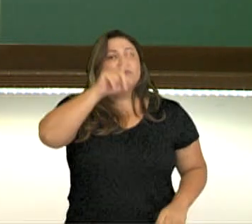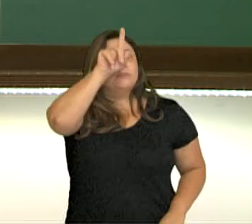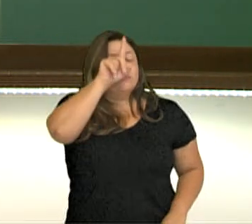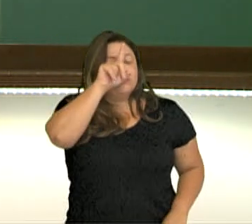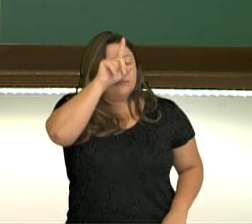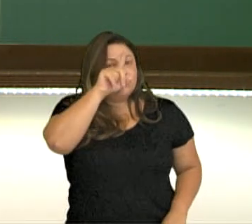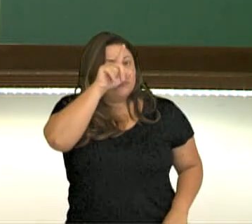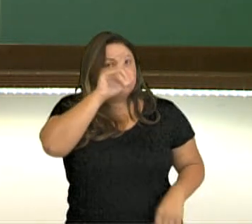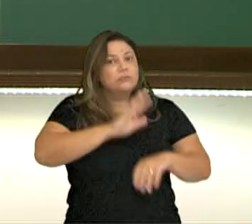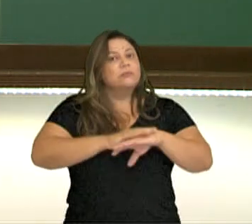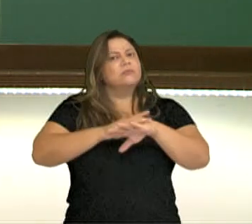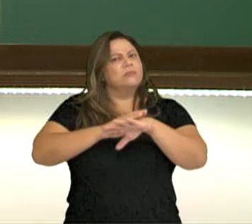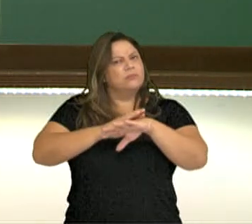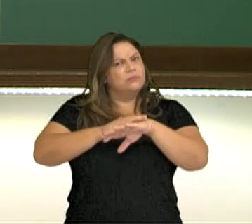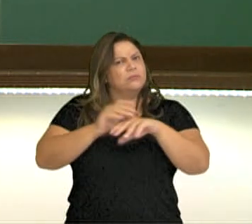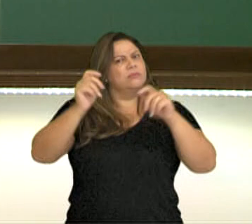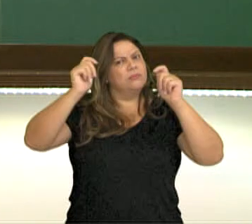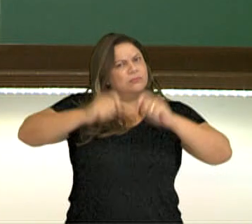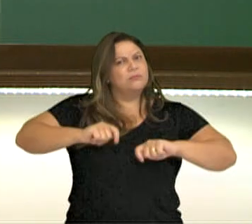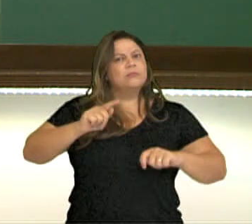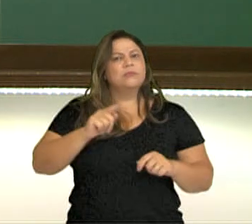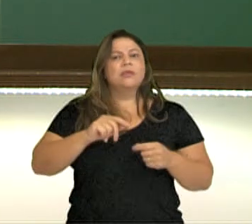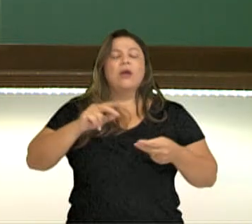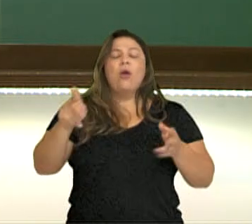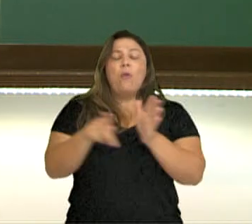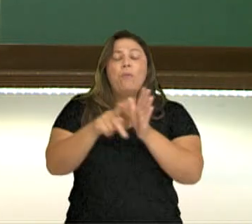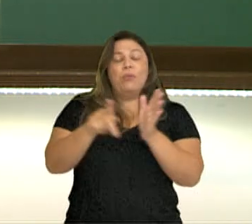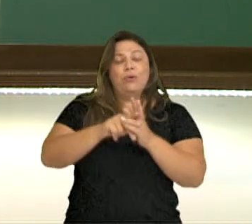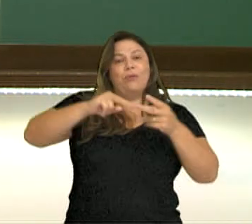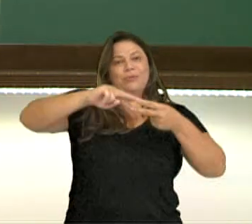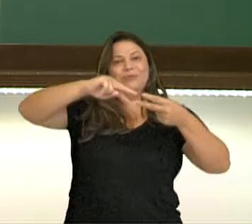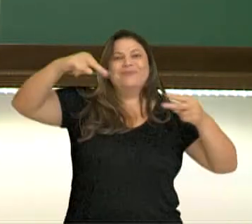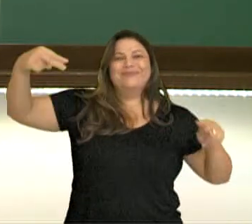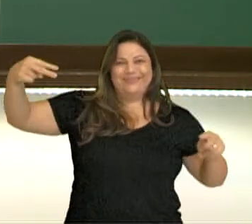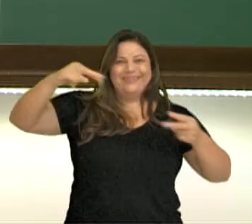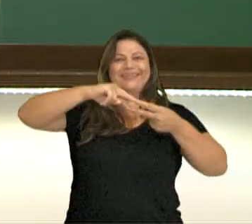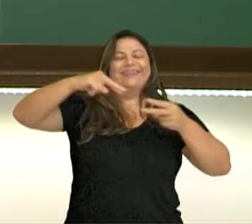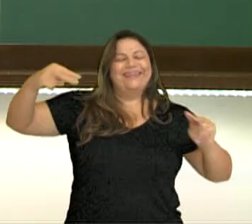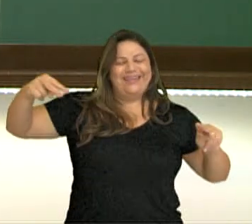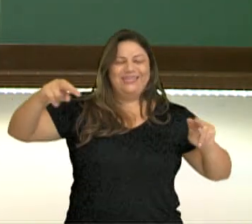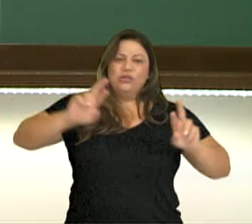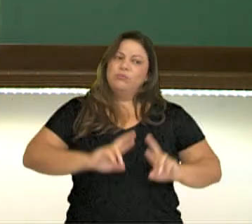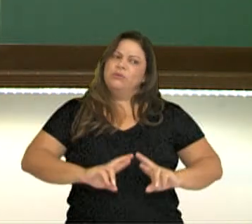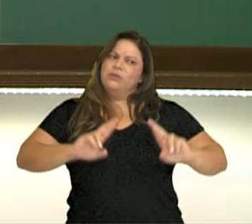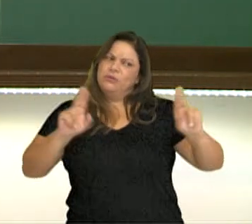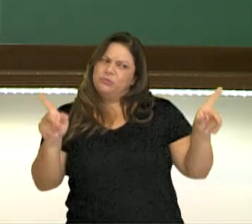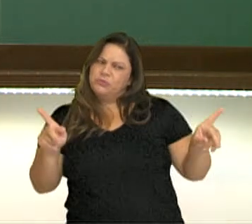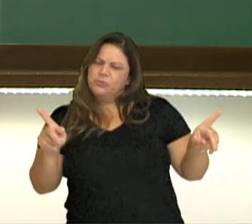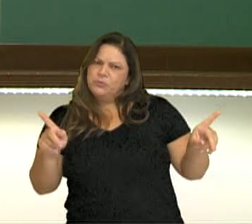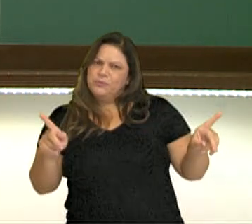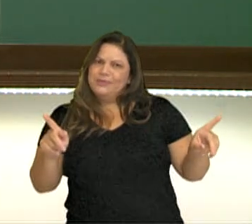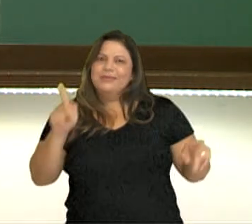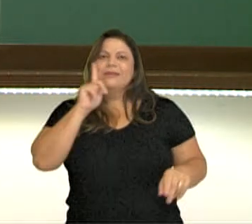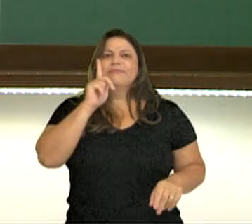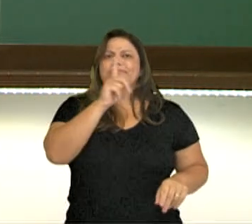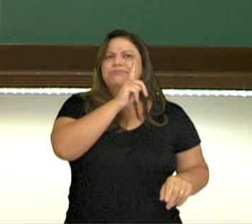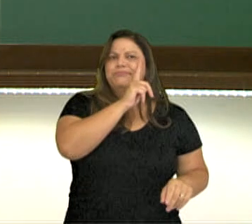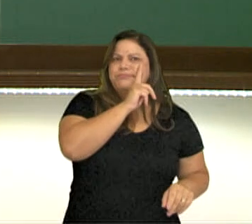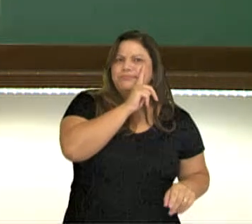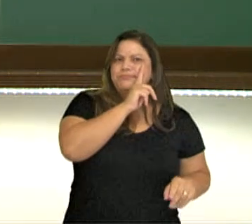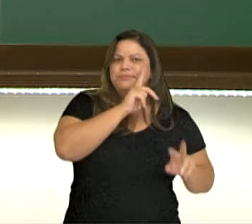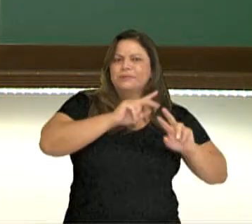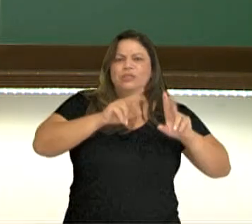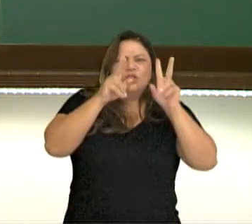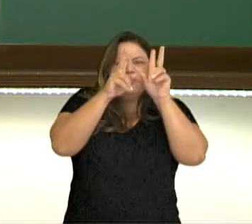da doença deve ter alguma predisposição genética nas pessoas, né? Porque funciona diferente em clones e de forma, né,